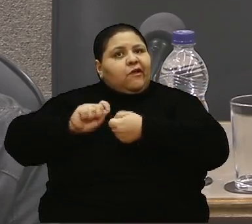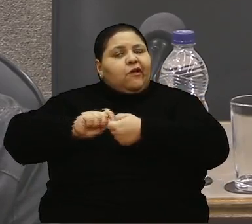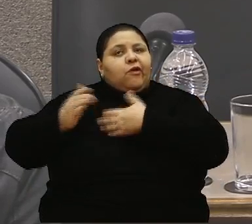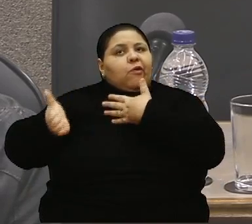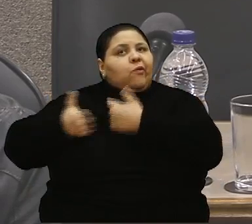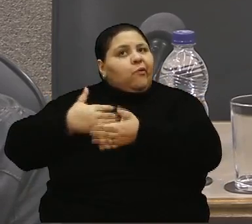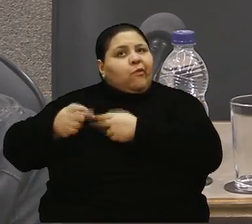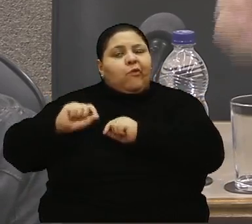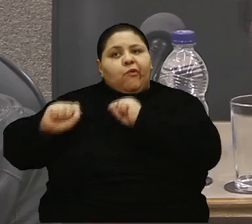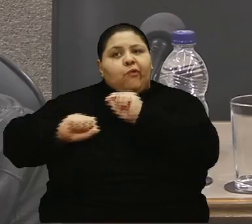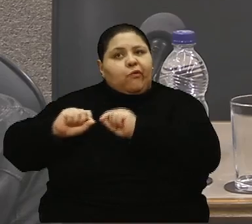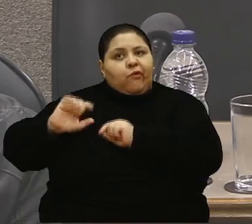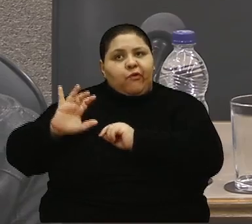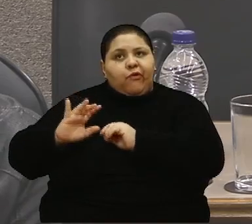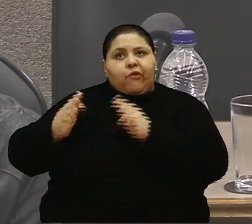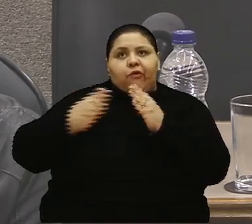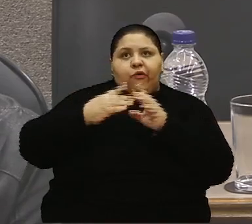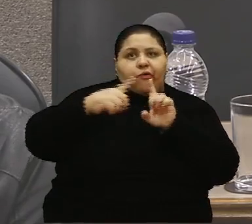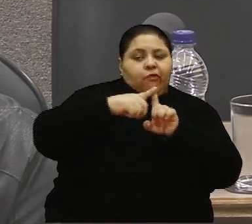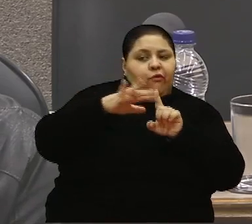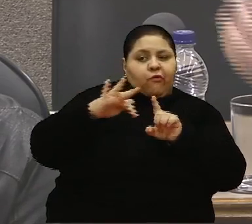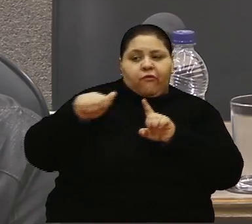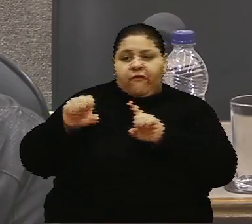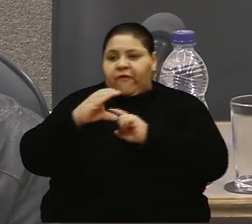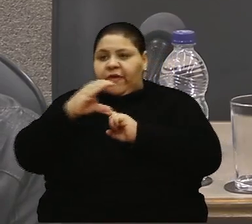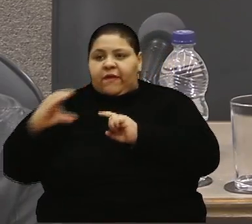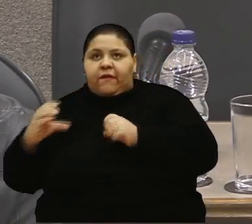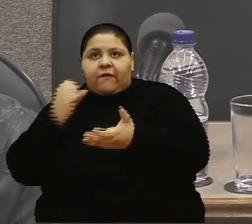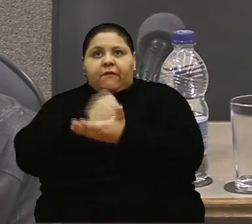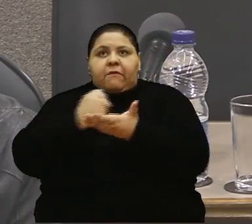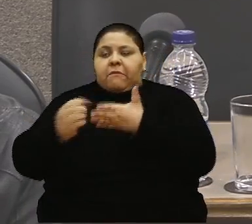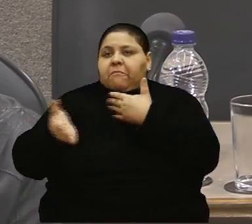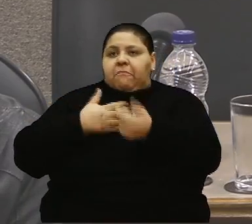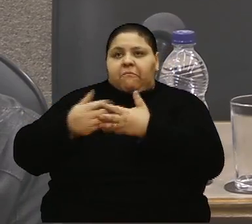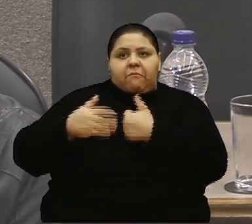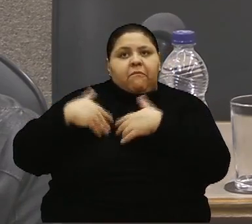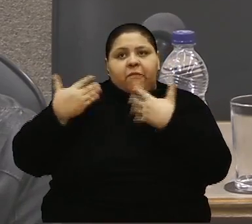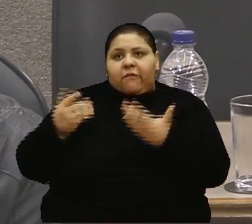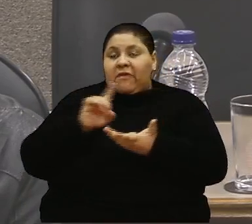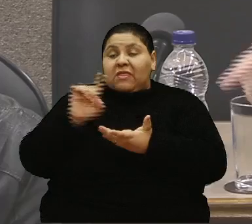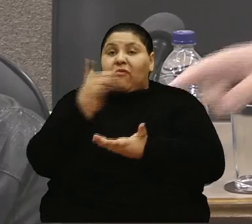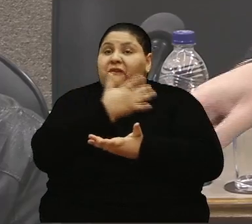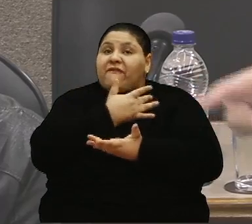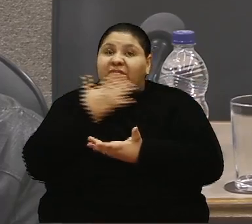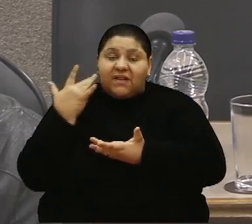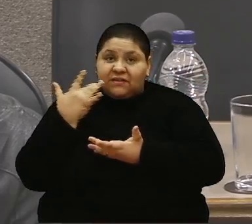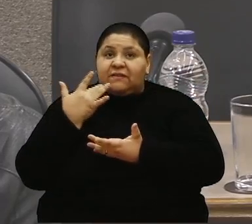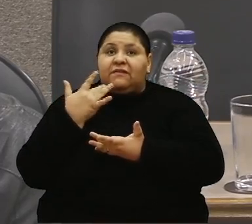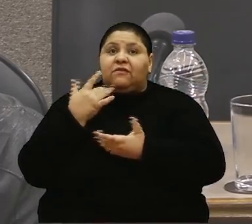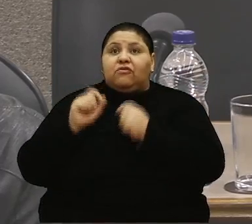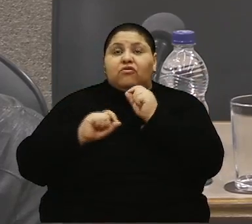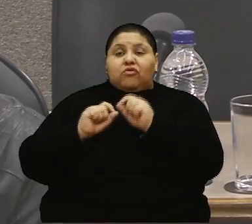independente qual que é a situação, se é a igreja, se é a FAS, se é CC, se é concursado, seja o que for. E não é fácil a